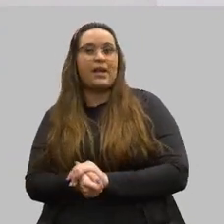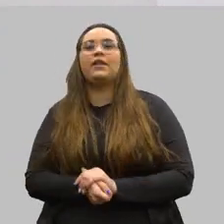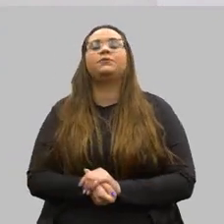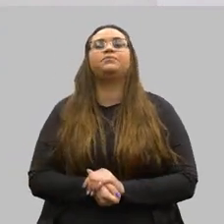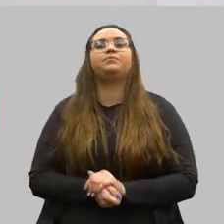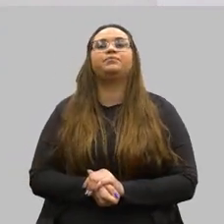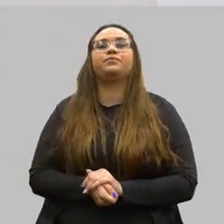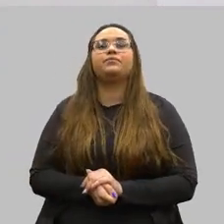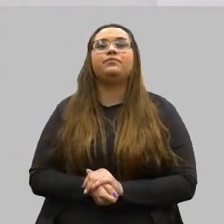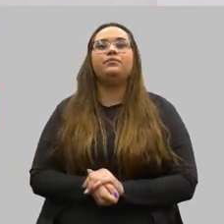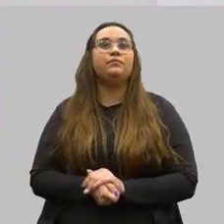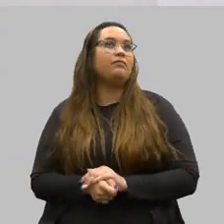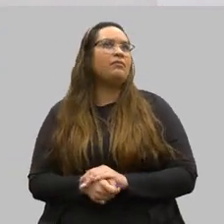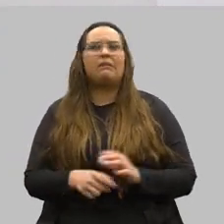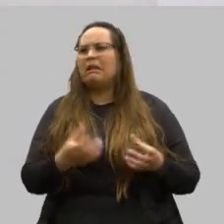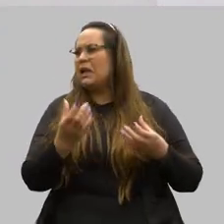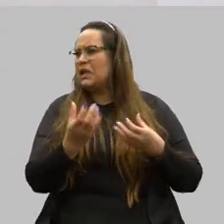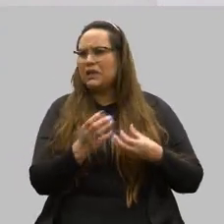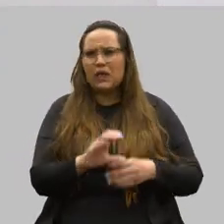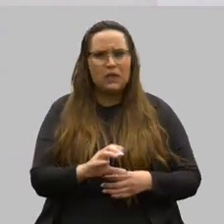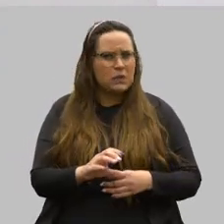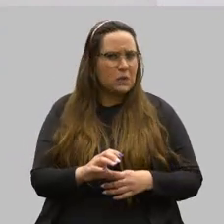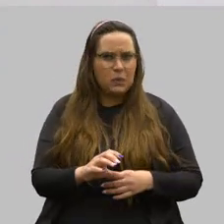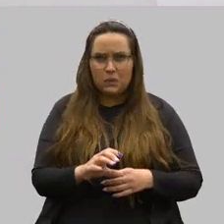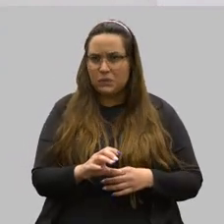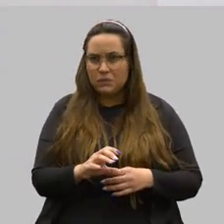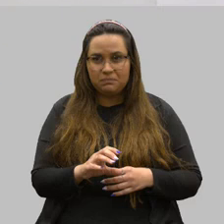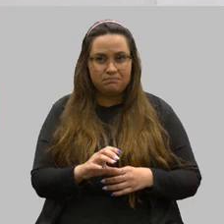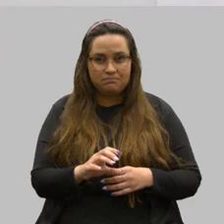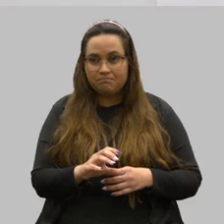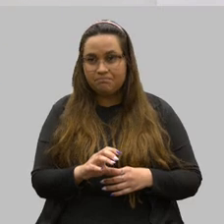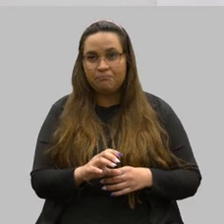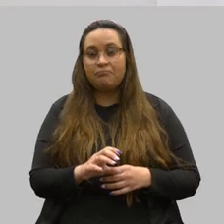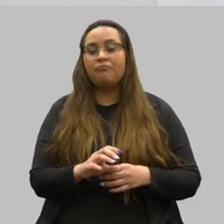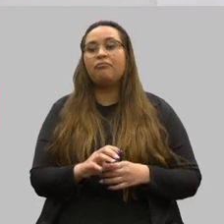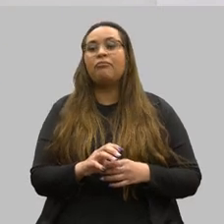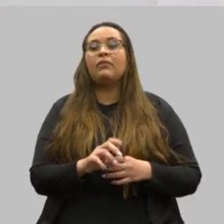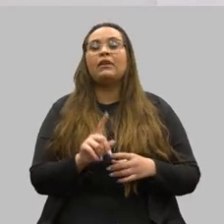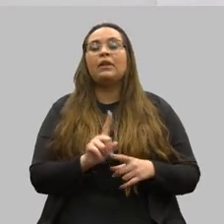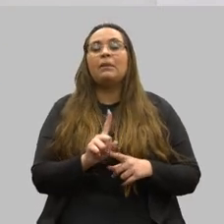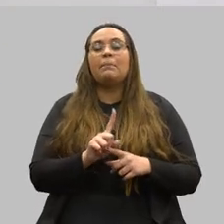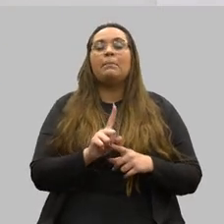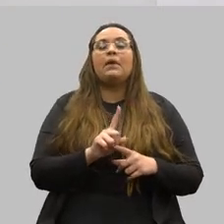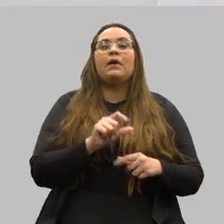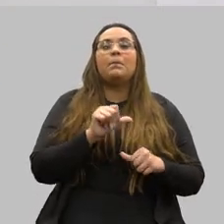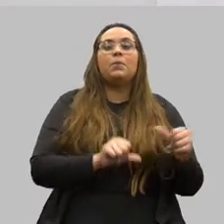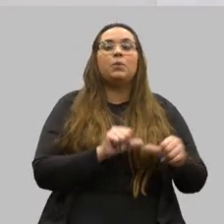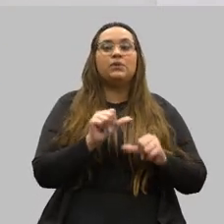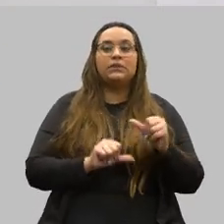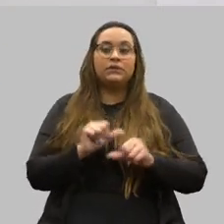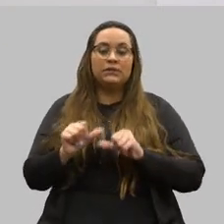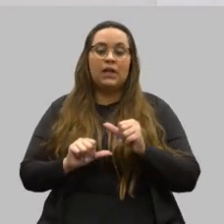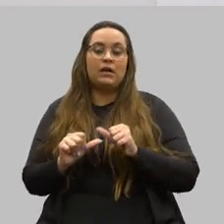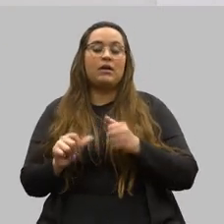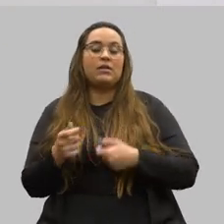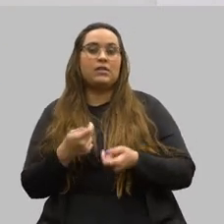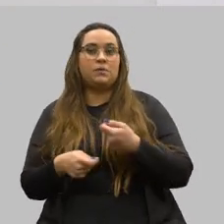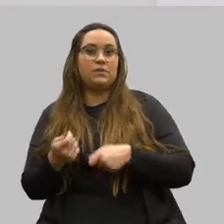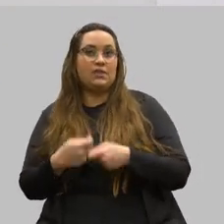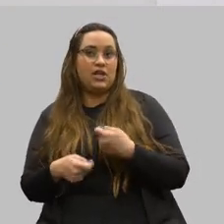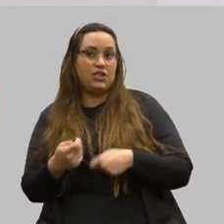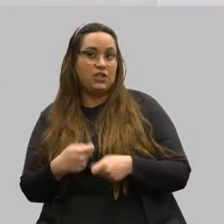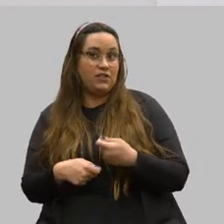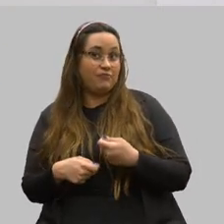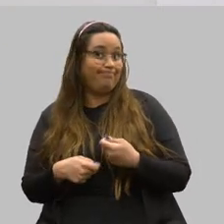realização de concursos públicos reformas administrativas retirando direito reformas nós estamos